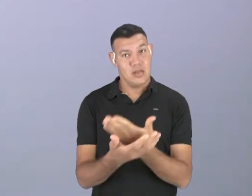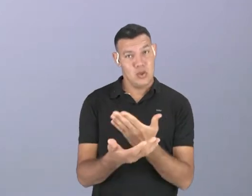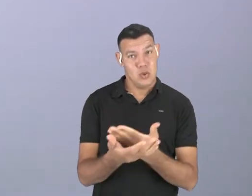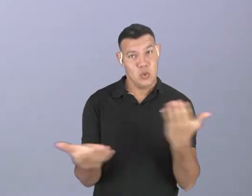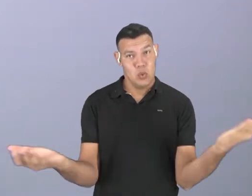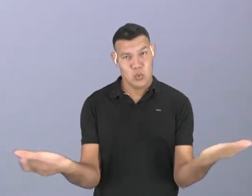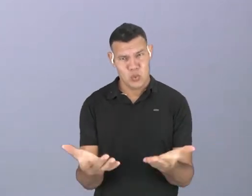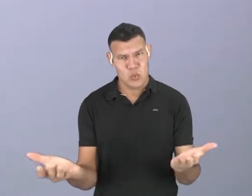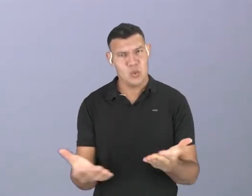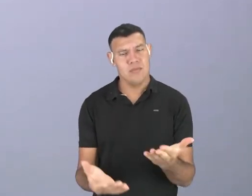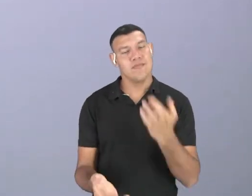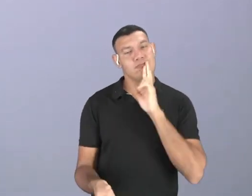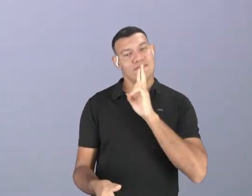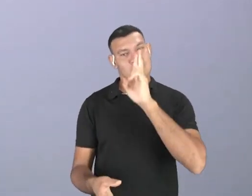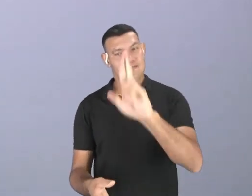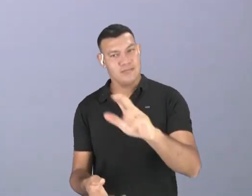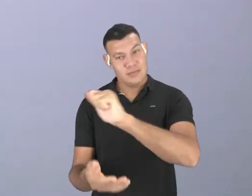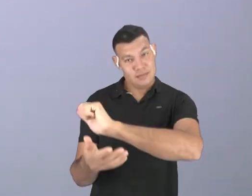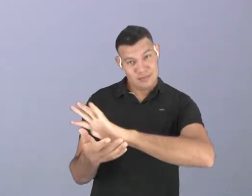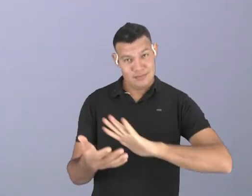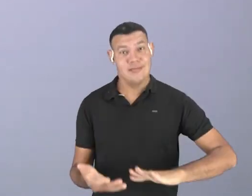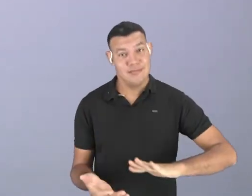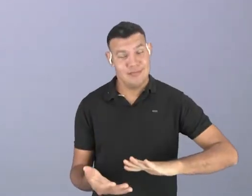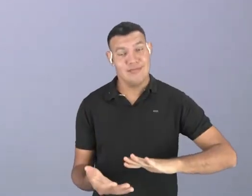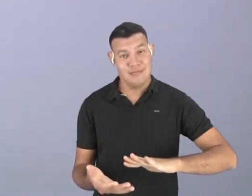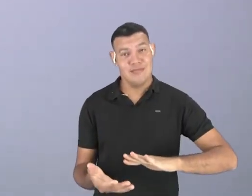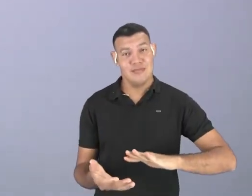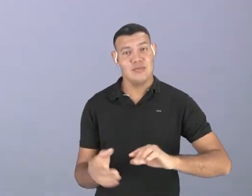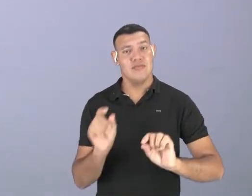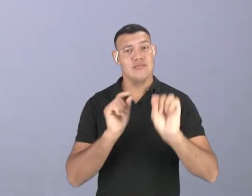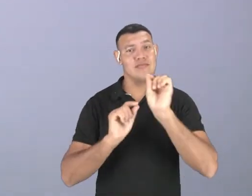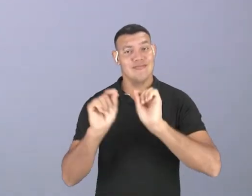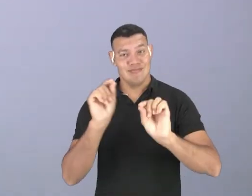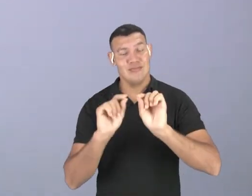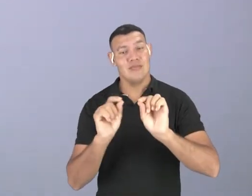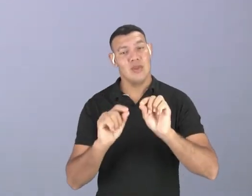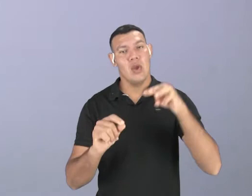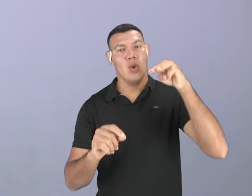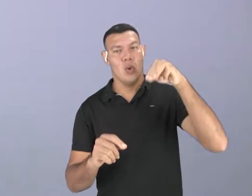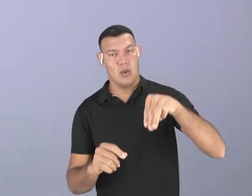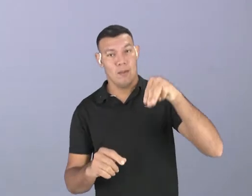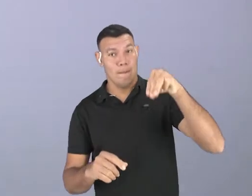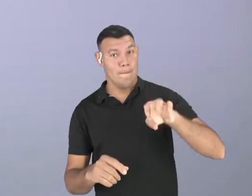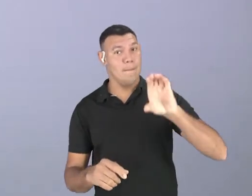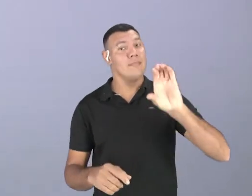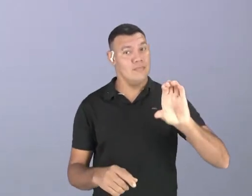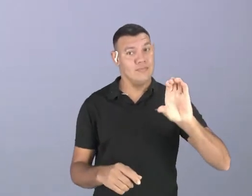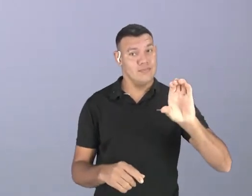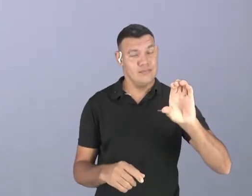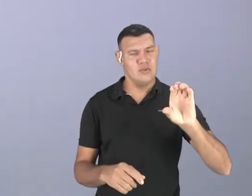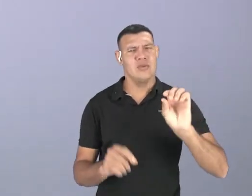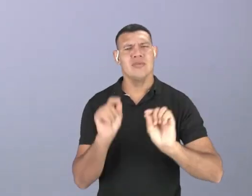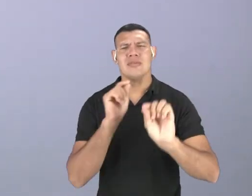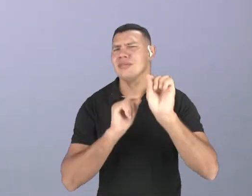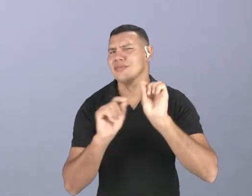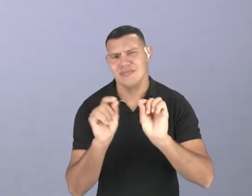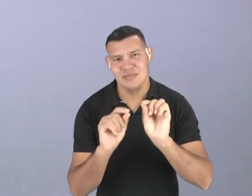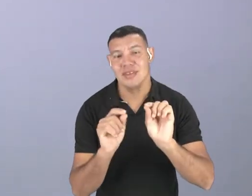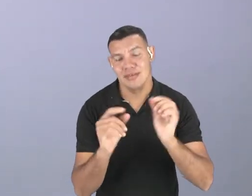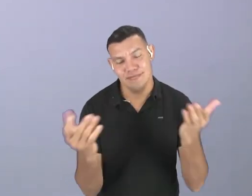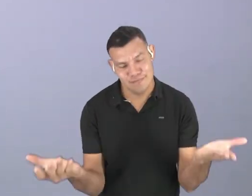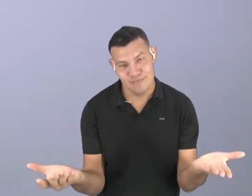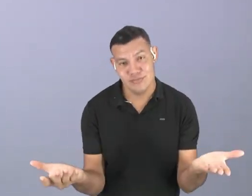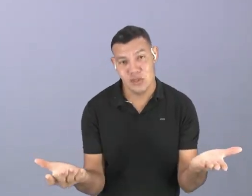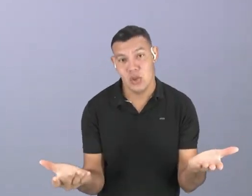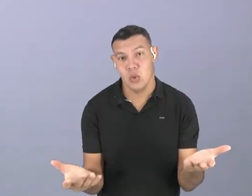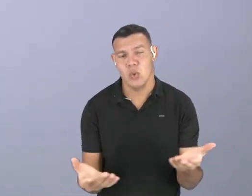um pouquinho de resolução de exercícios envolvendo o mínimo múltiplo comum de um número natural, aquele